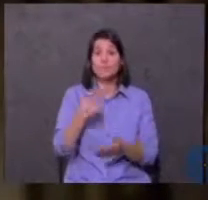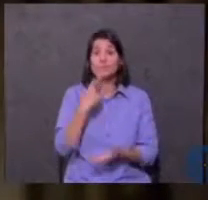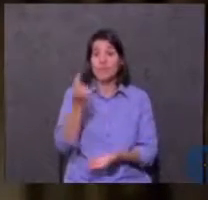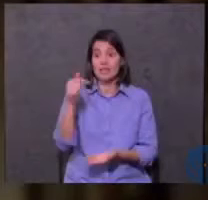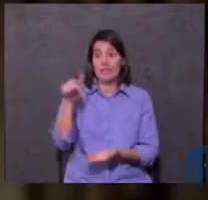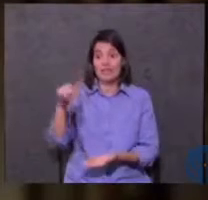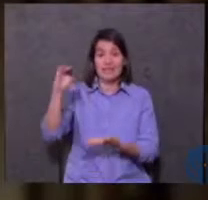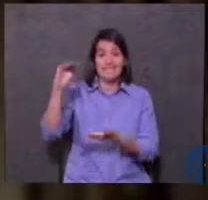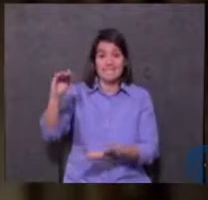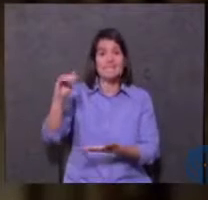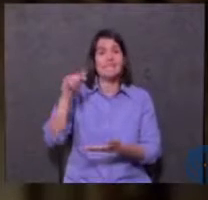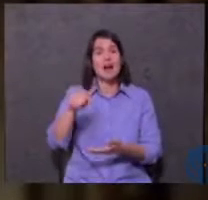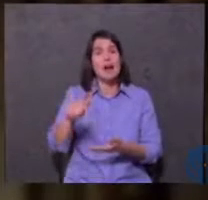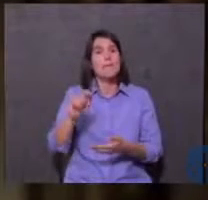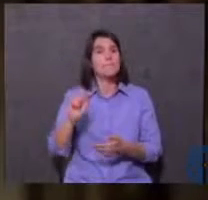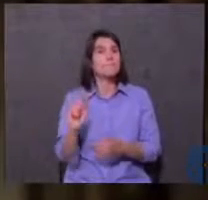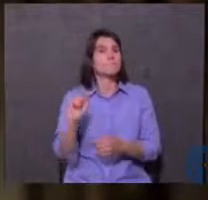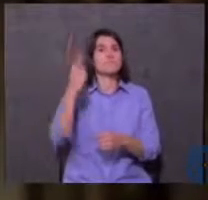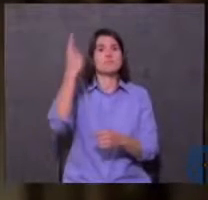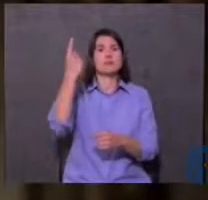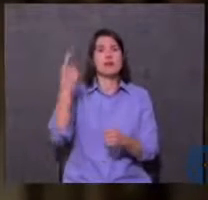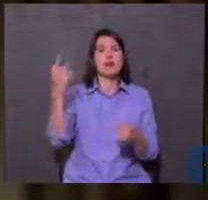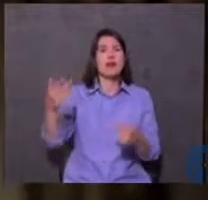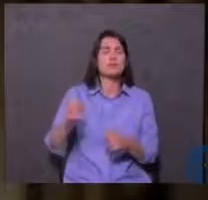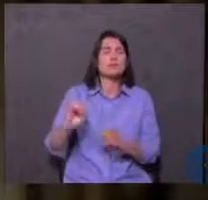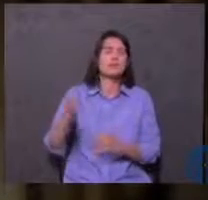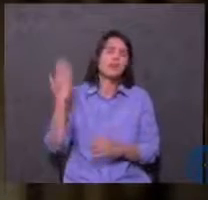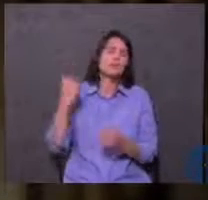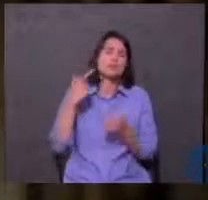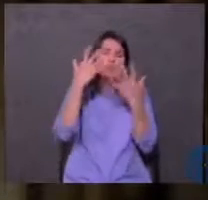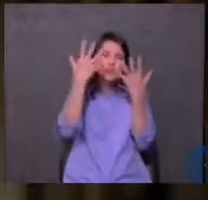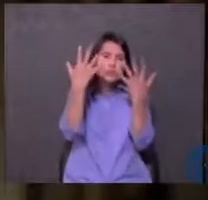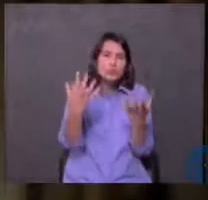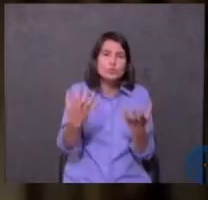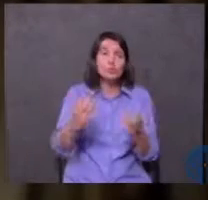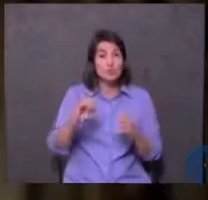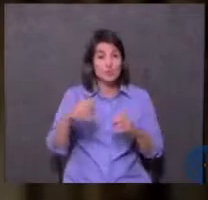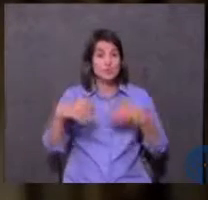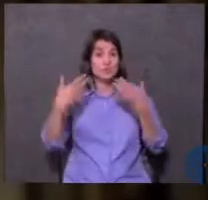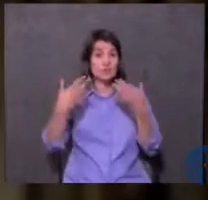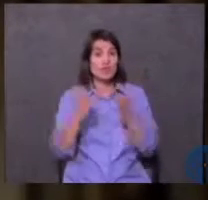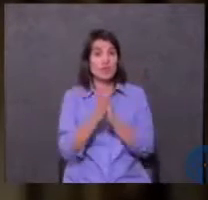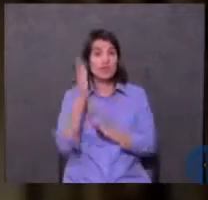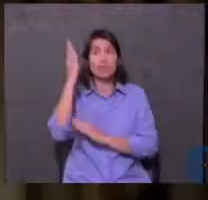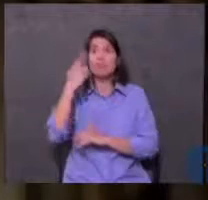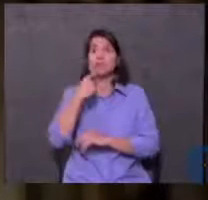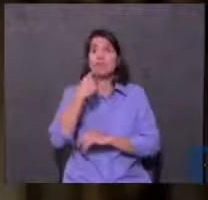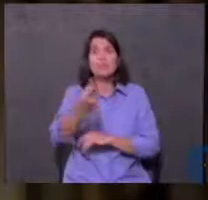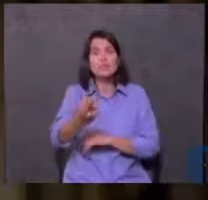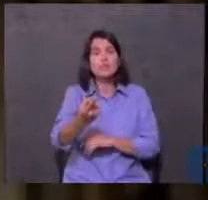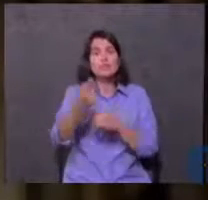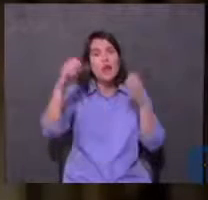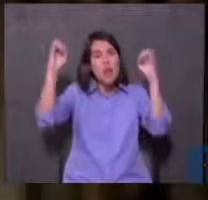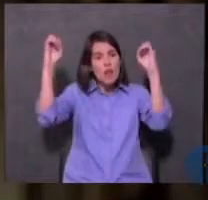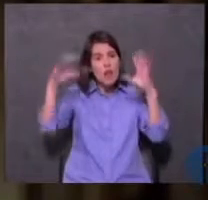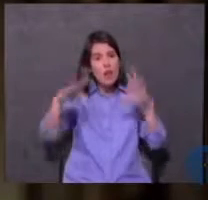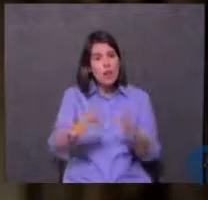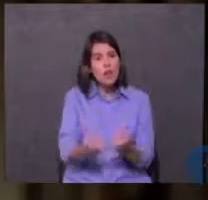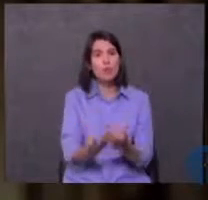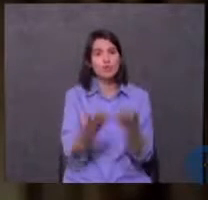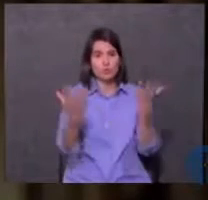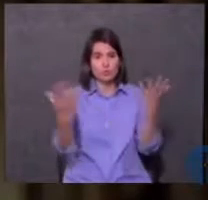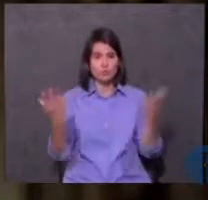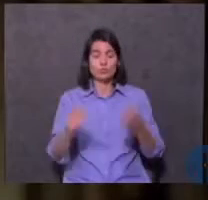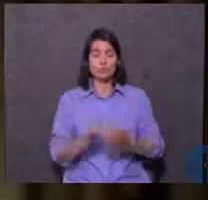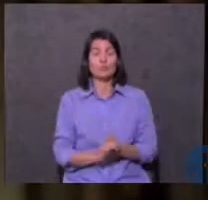trevas, quando no princípio Deus disse: faça-se a luz. Na plenitude dos